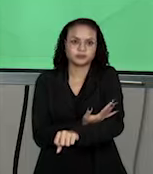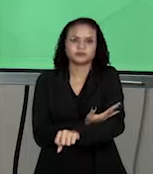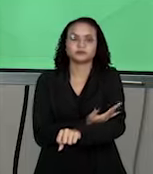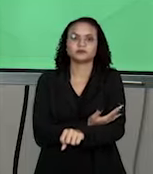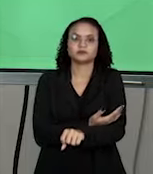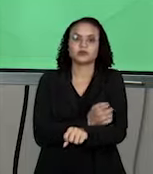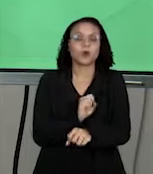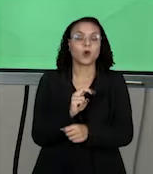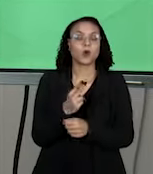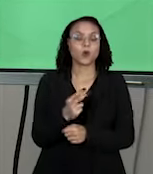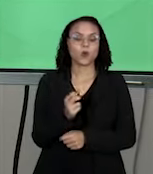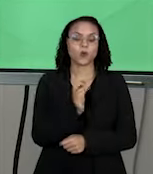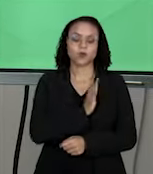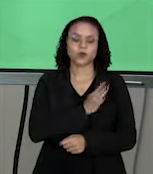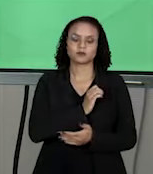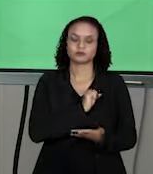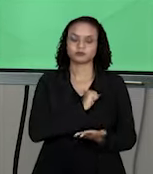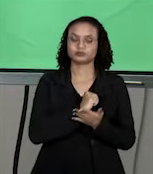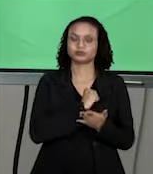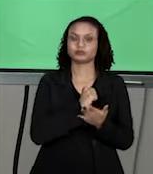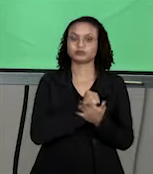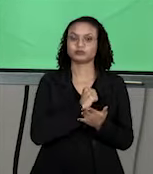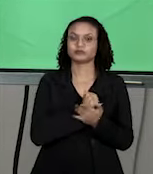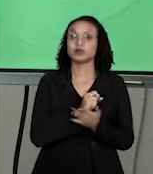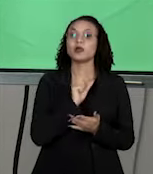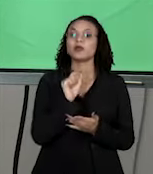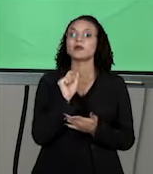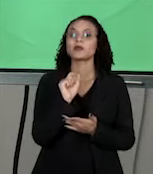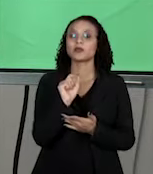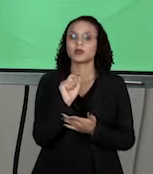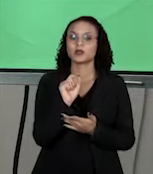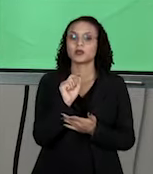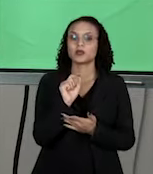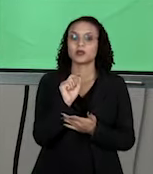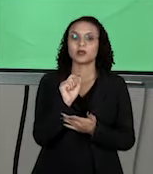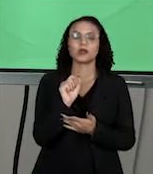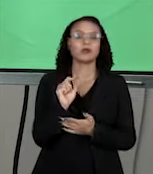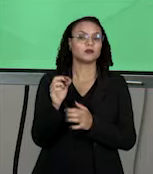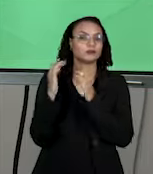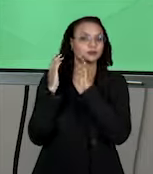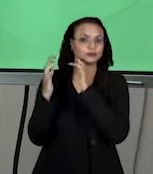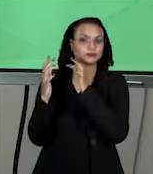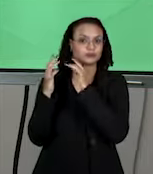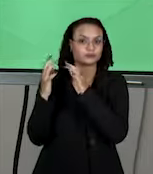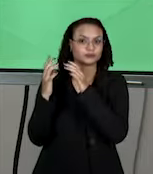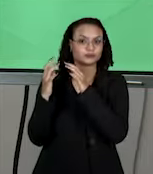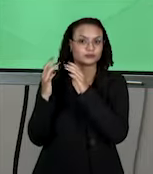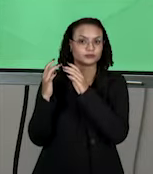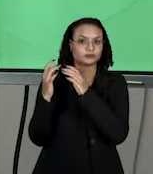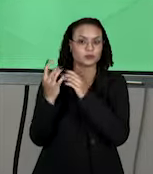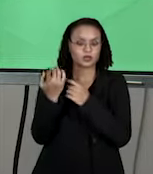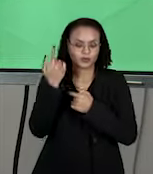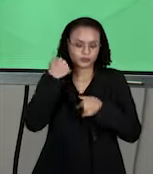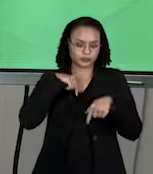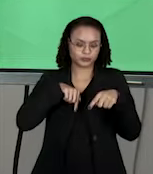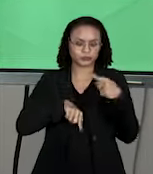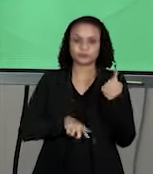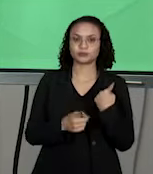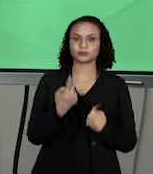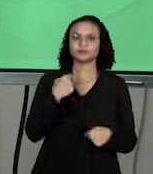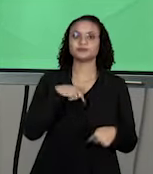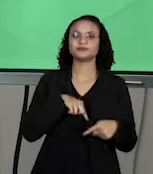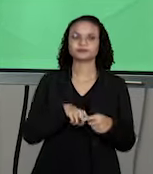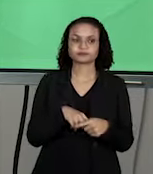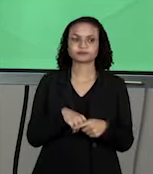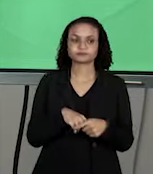ou o coração bater mais forte, isso são os impulsos elétricos, né, causados lá pelo sistema